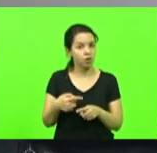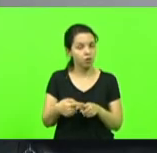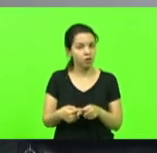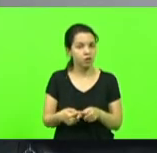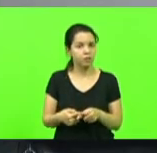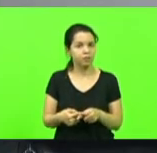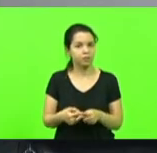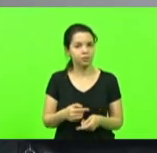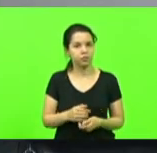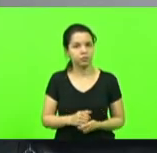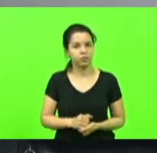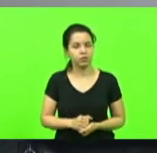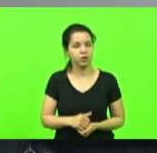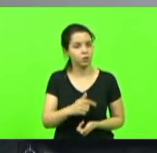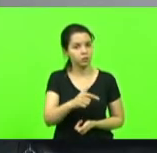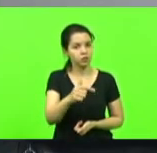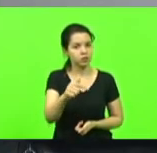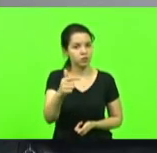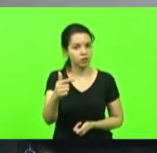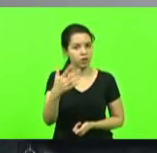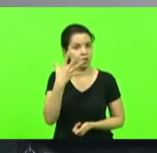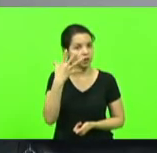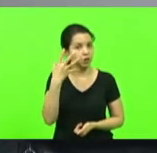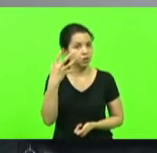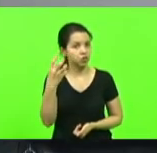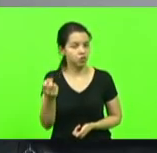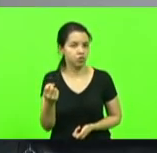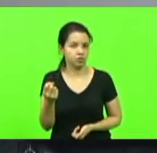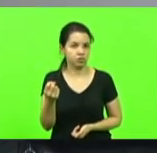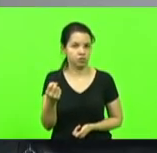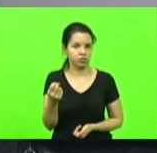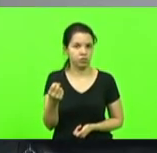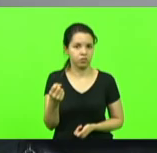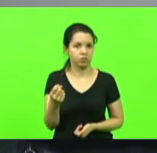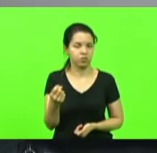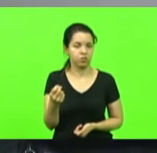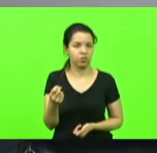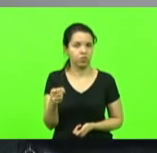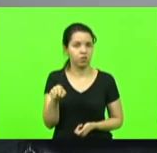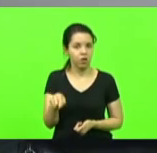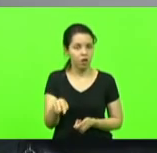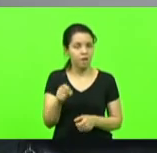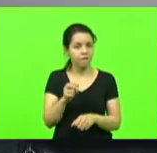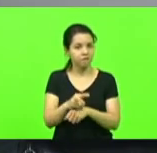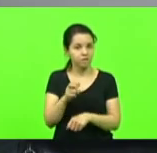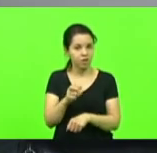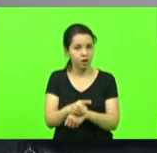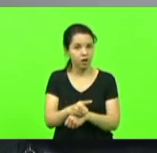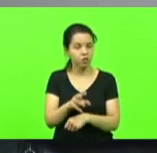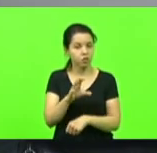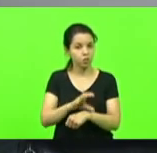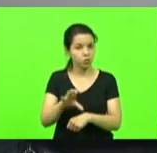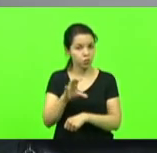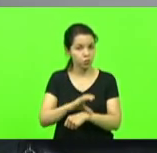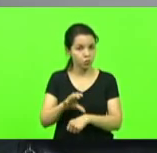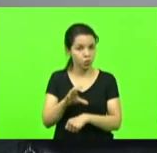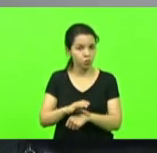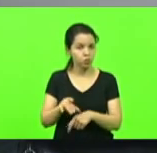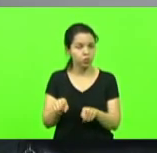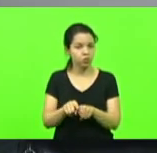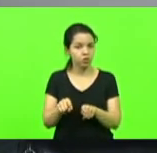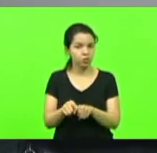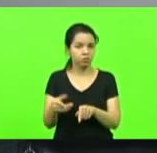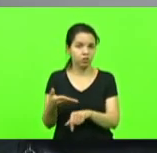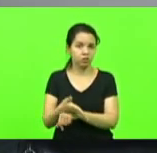não existem atrativos para que, inclusive, preencham as vagas dos cursos disponíveis, o que é